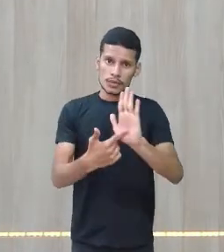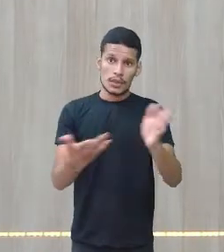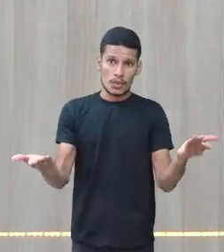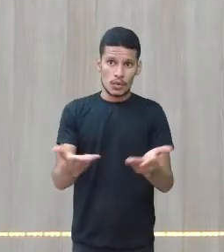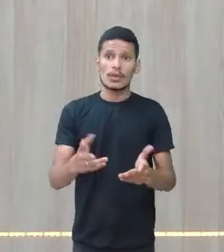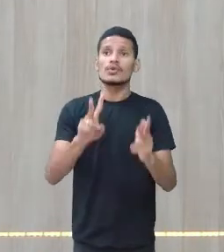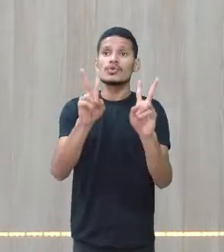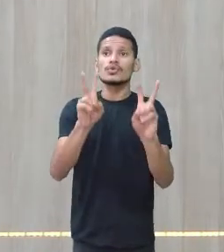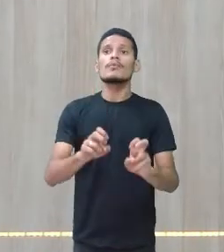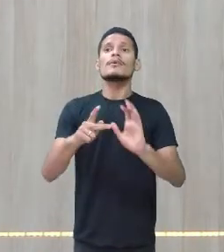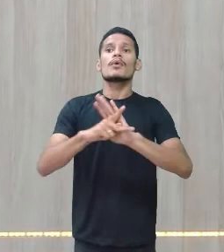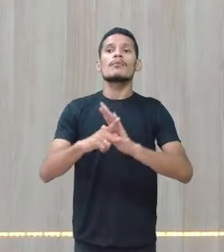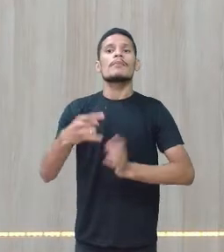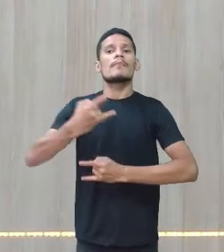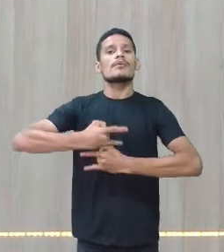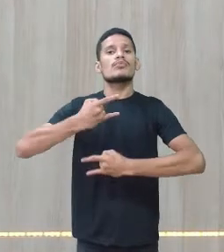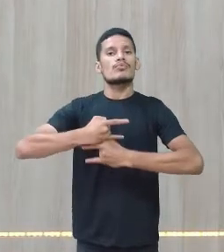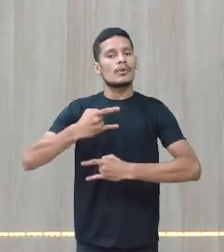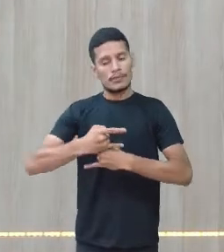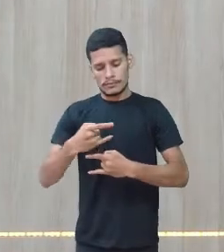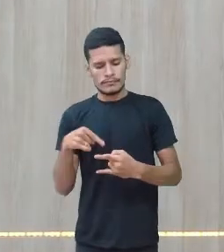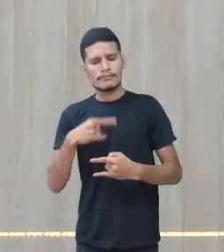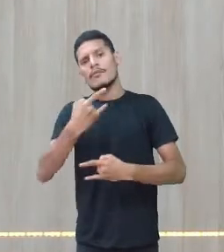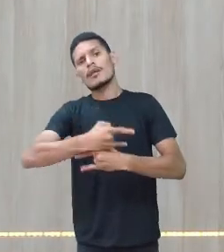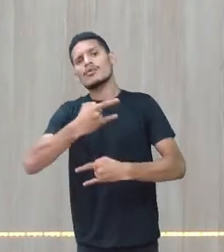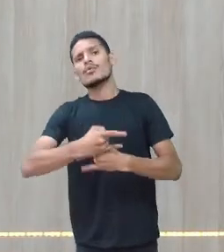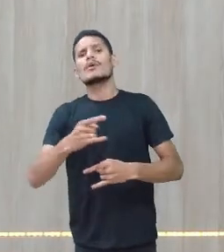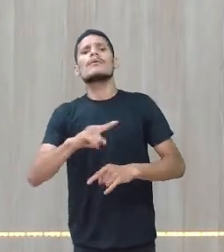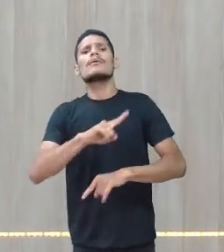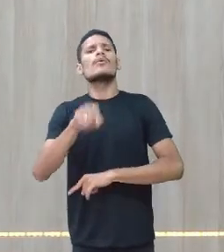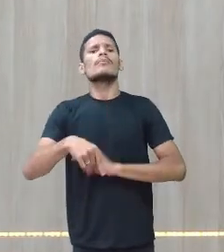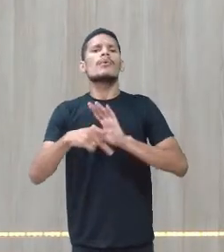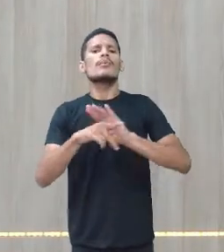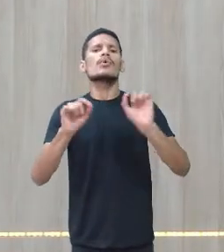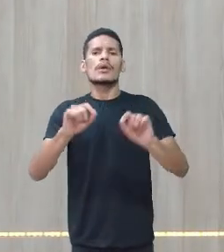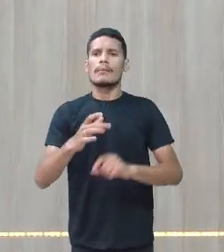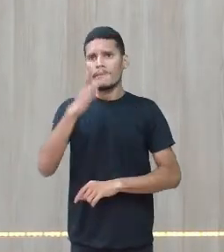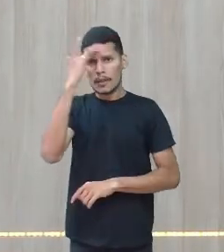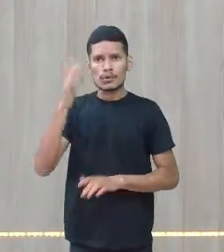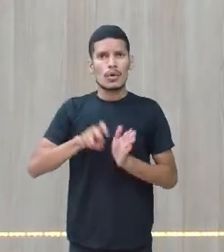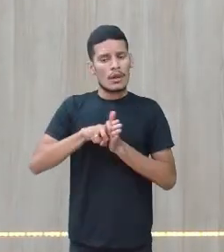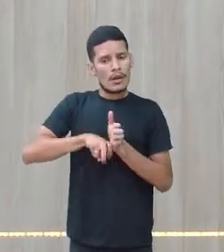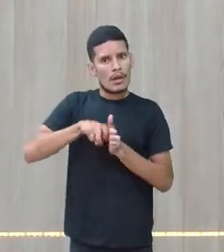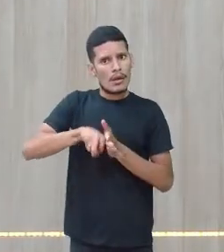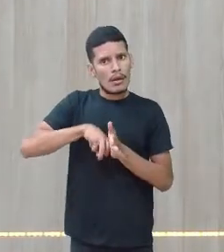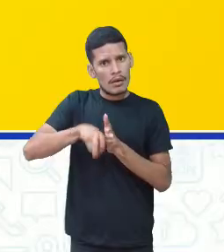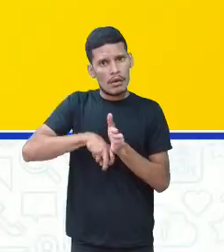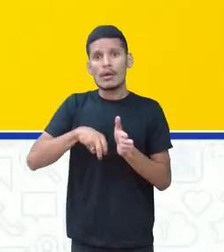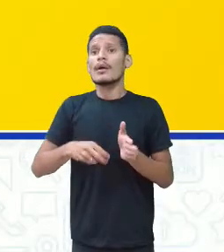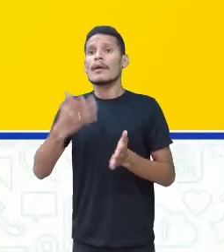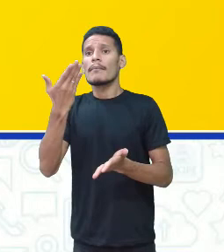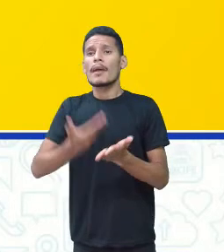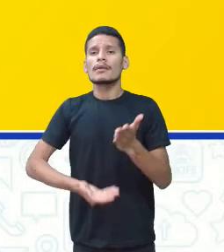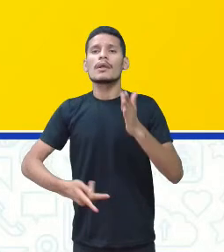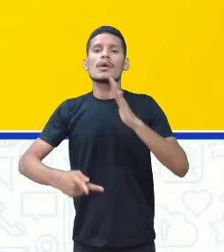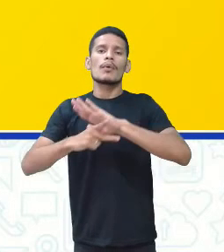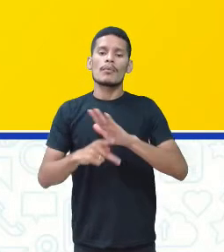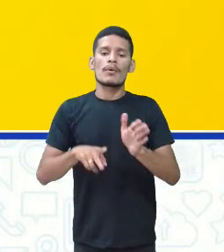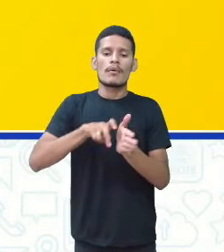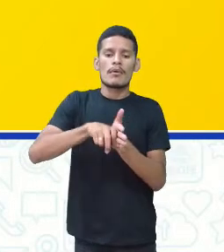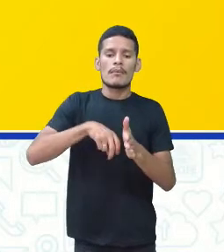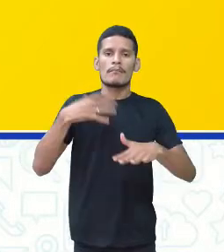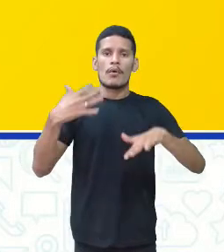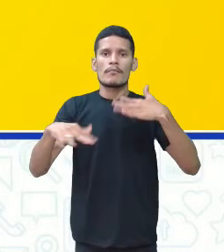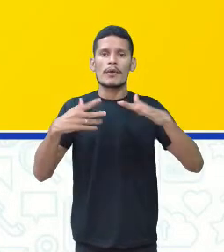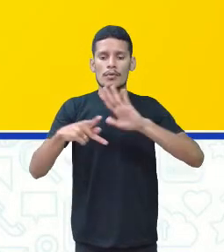falando agora de lesões da medula, né? A questão aí do paraplégico e do tetraplégico. Aquele que perdeu a mobilidade dos membros